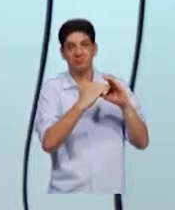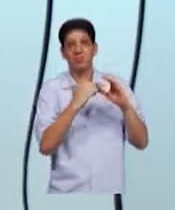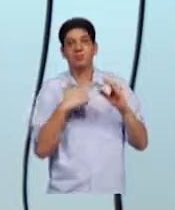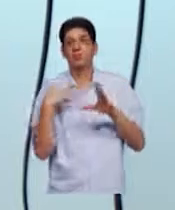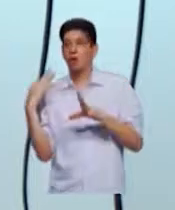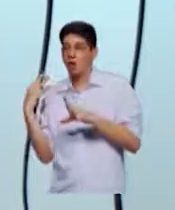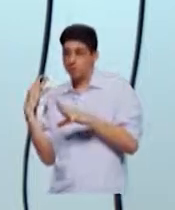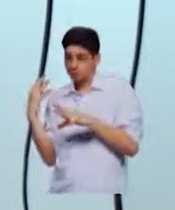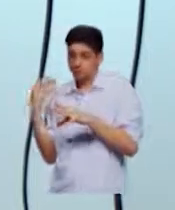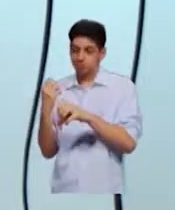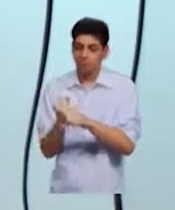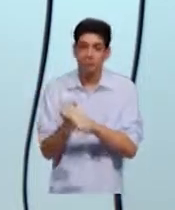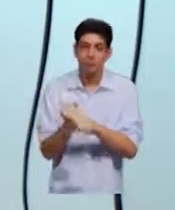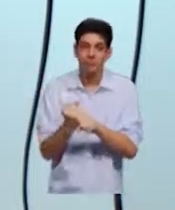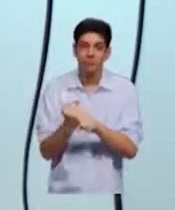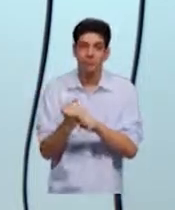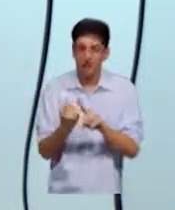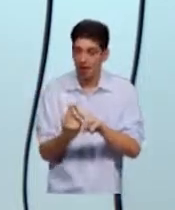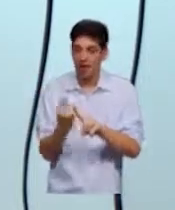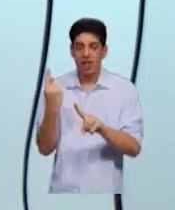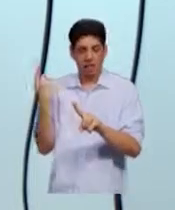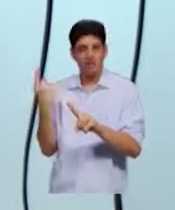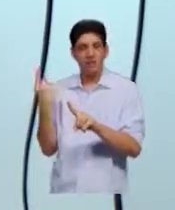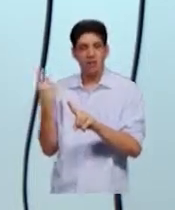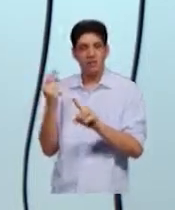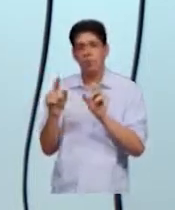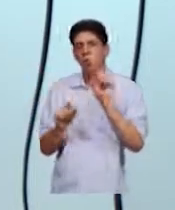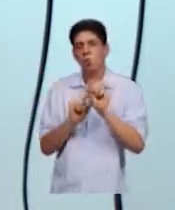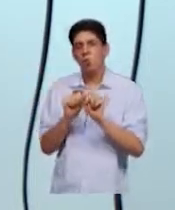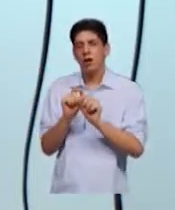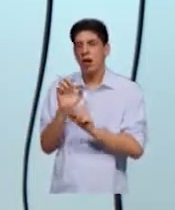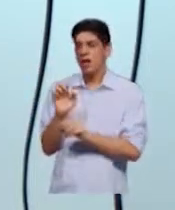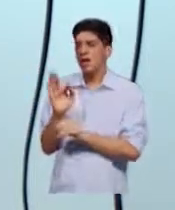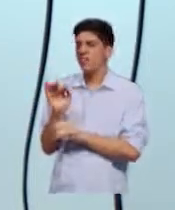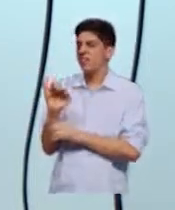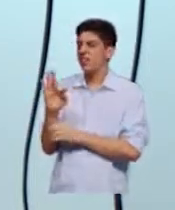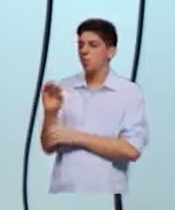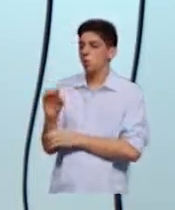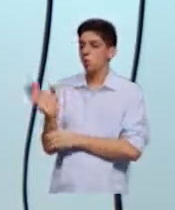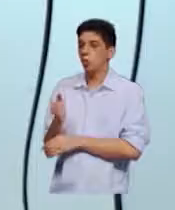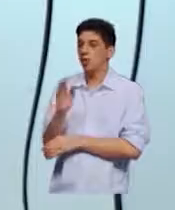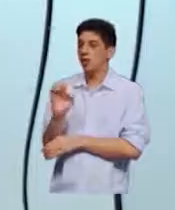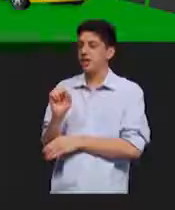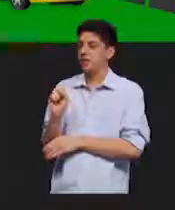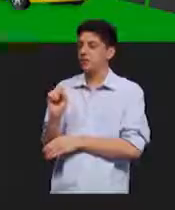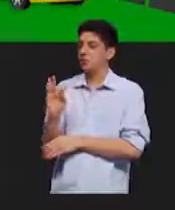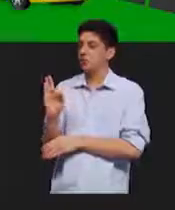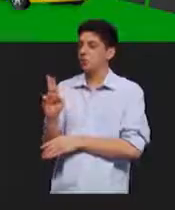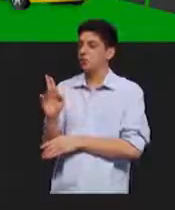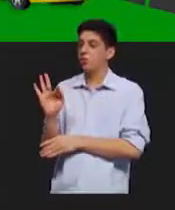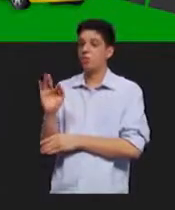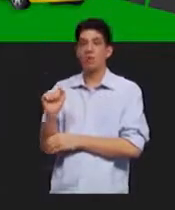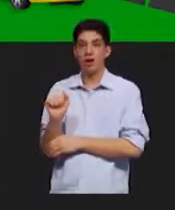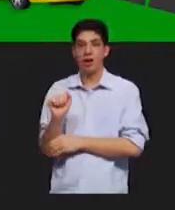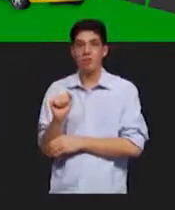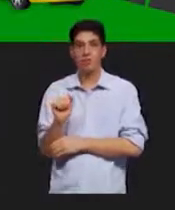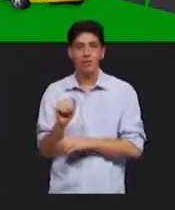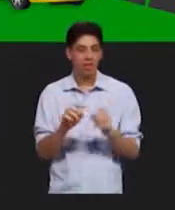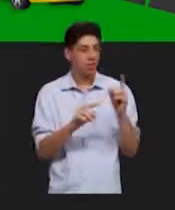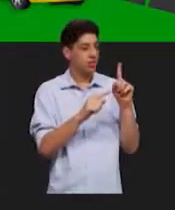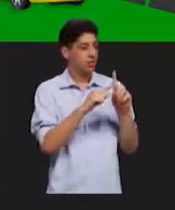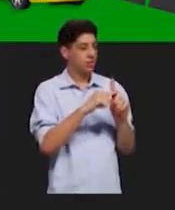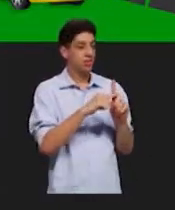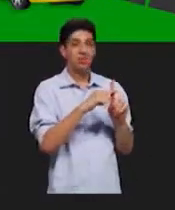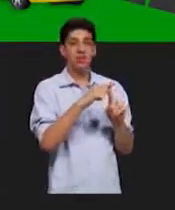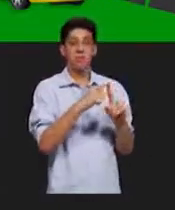relembrar com vocês a nossa aula anterior, que foi sobre efeito estufa, aquecimento global. Trabalhamos na